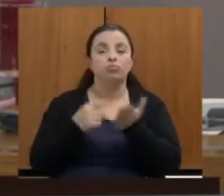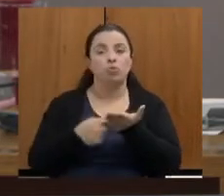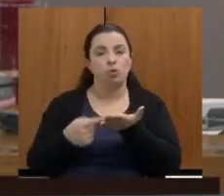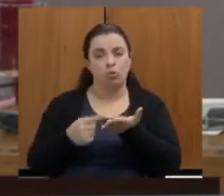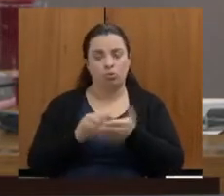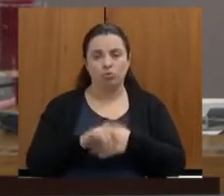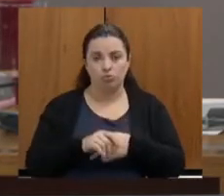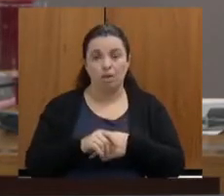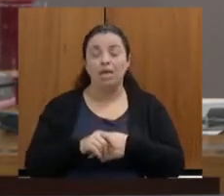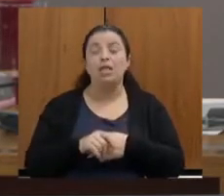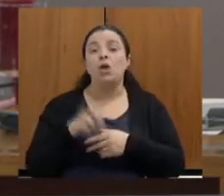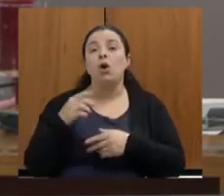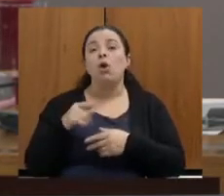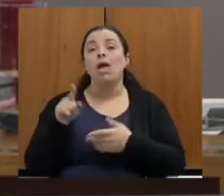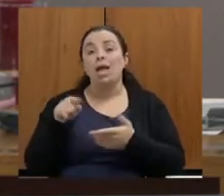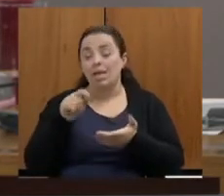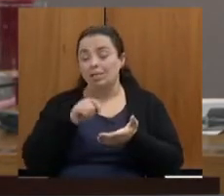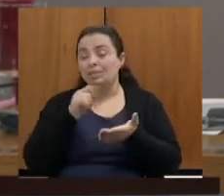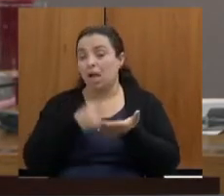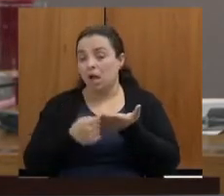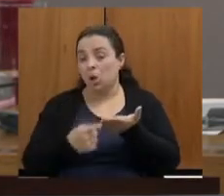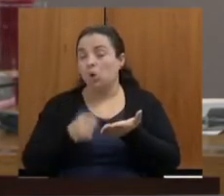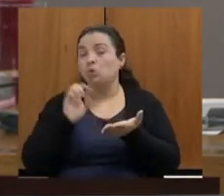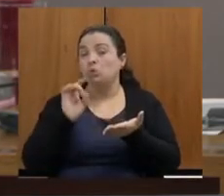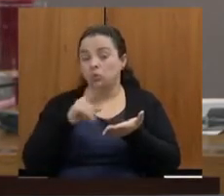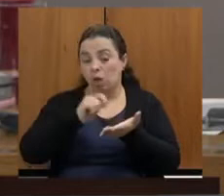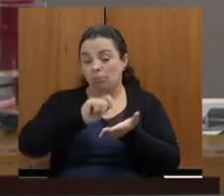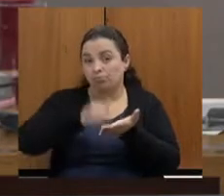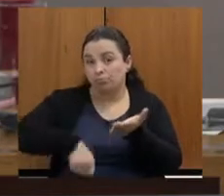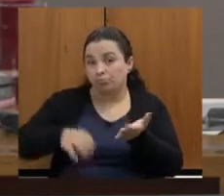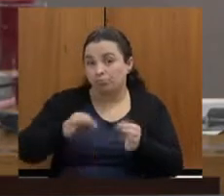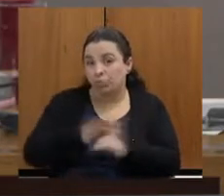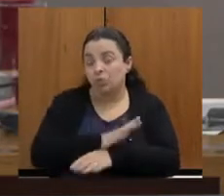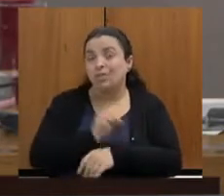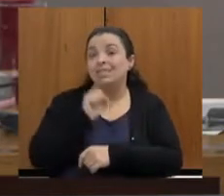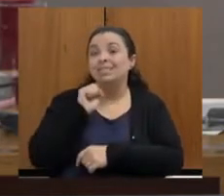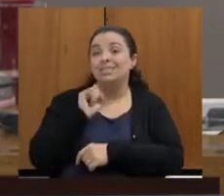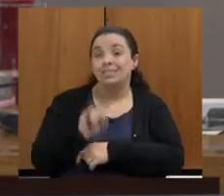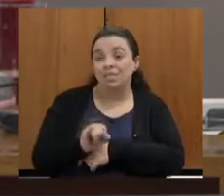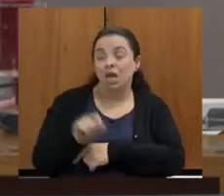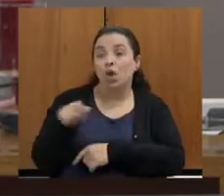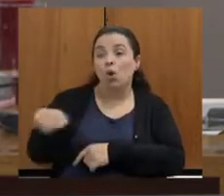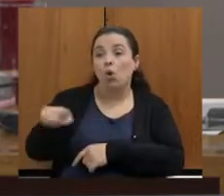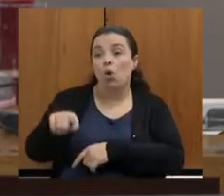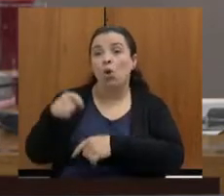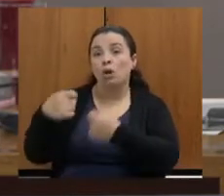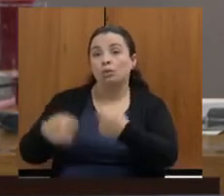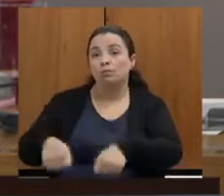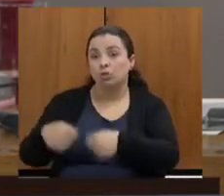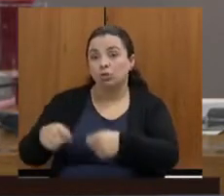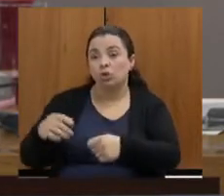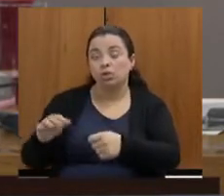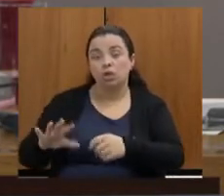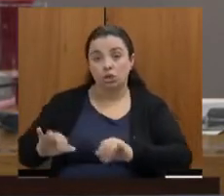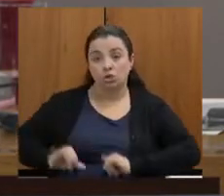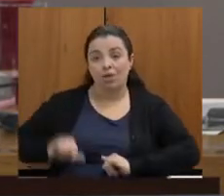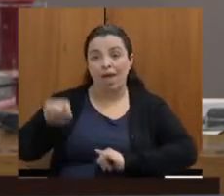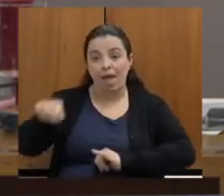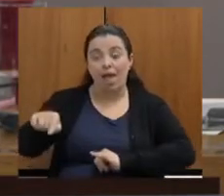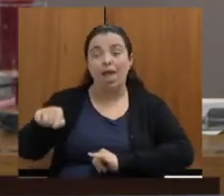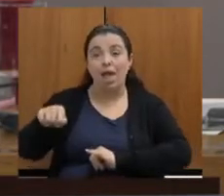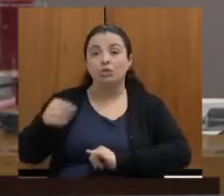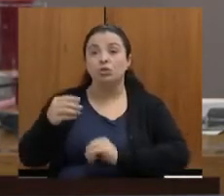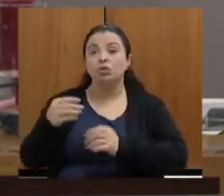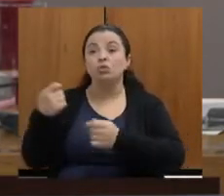pode ter assinatura do acordo se for é atendidas aquelas demandas que foram colocados pelos atingidos pessoalmente